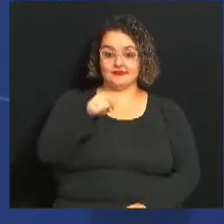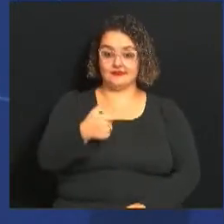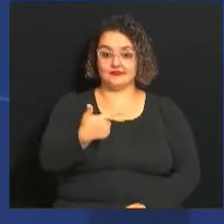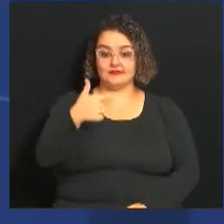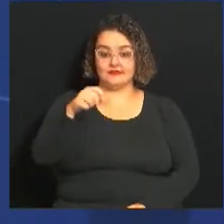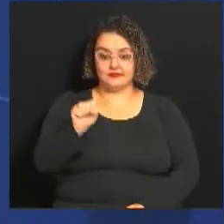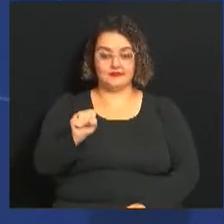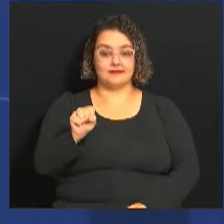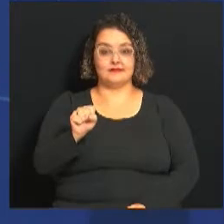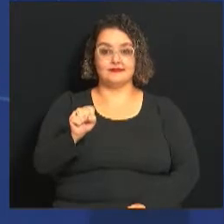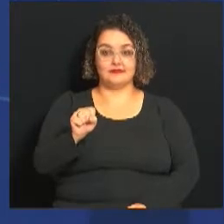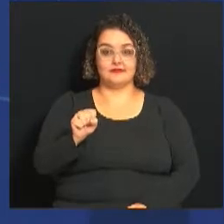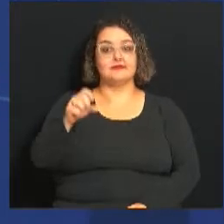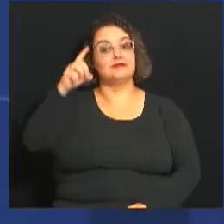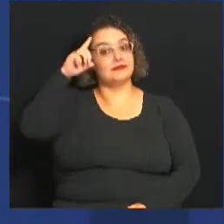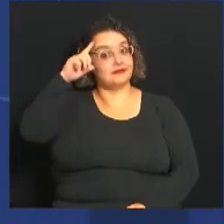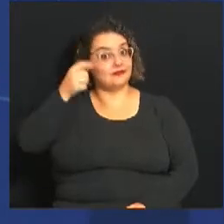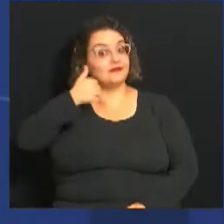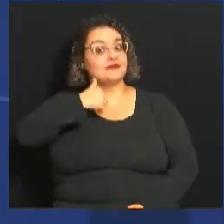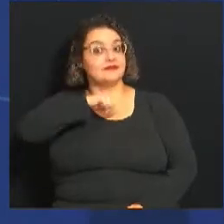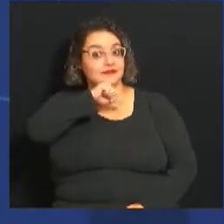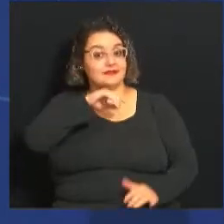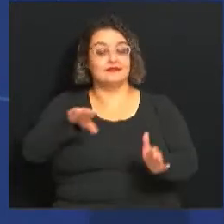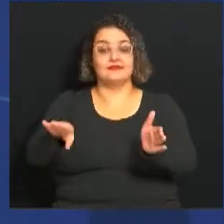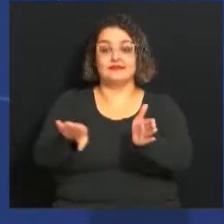11h28. Dia das Mães chegando e a